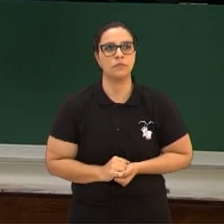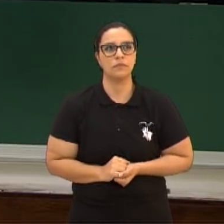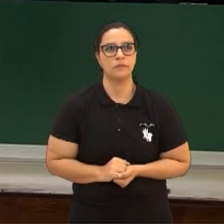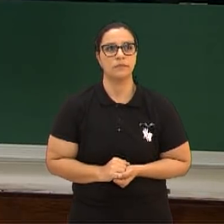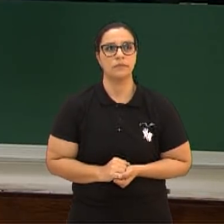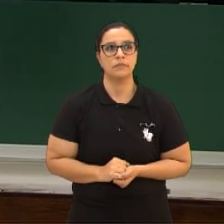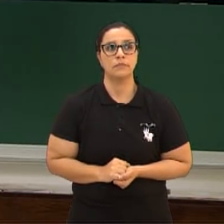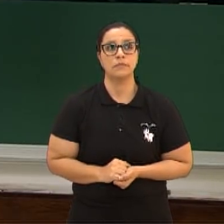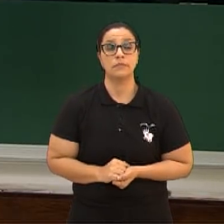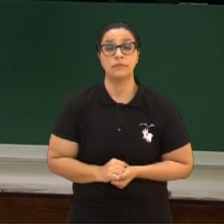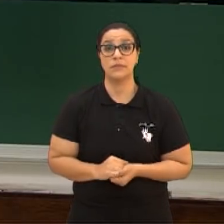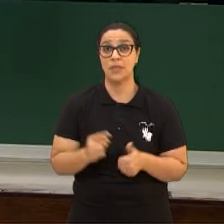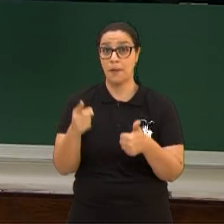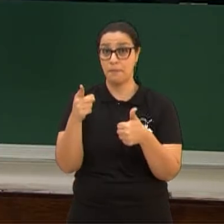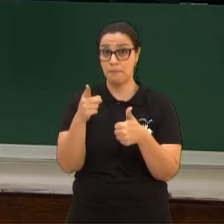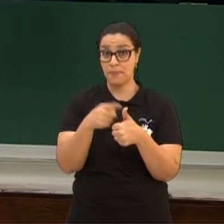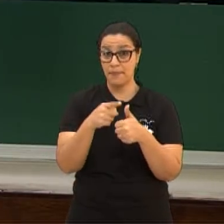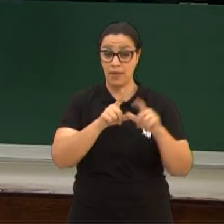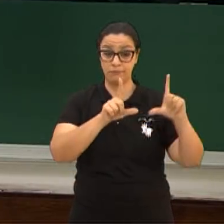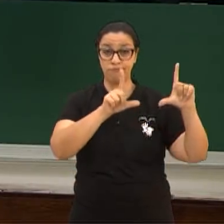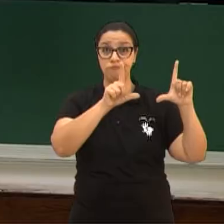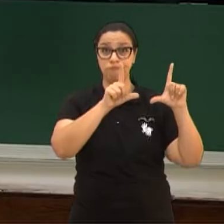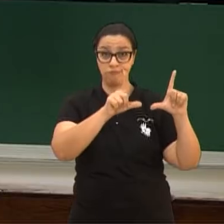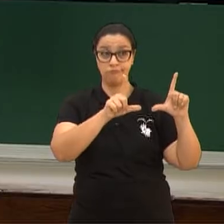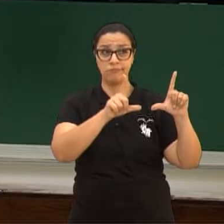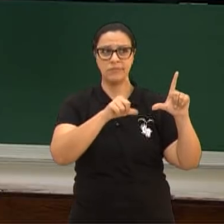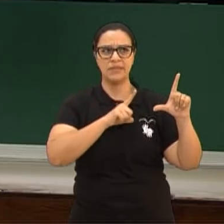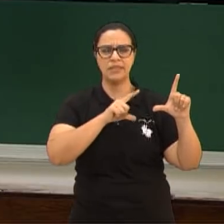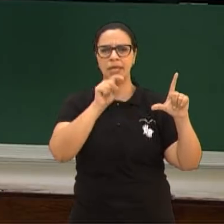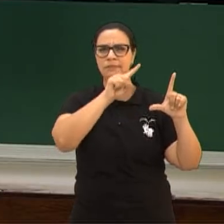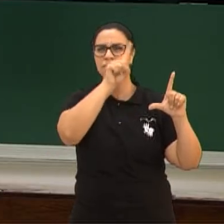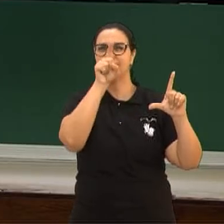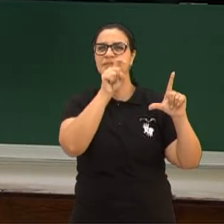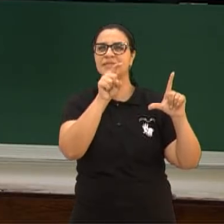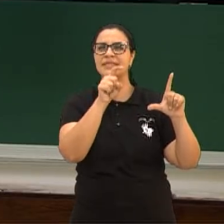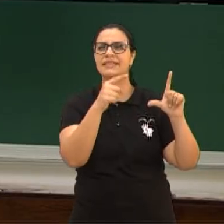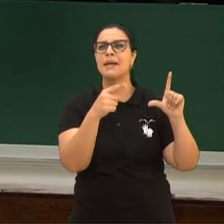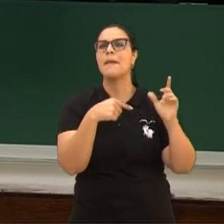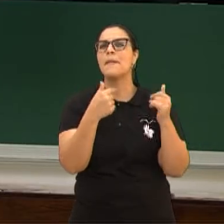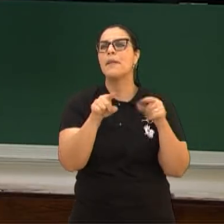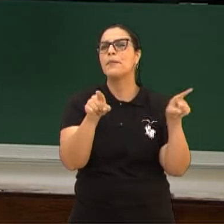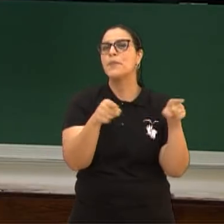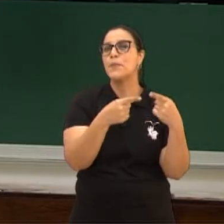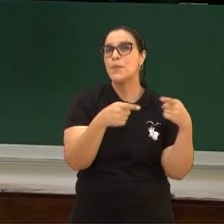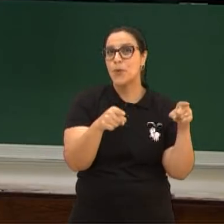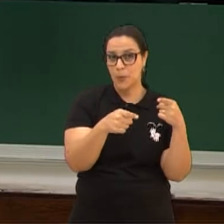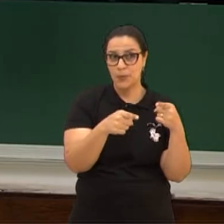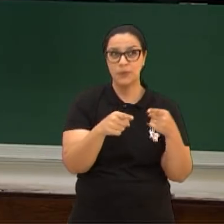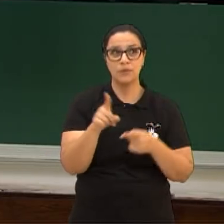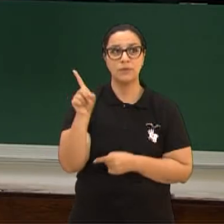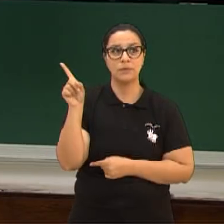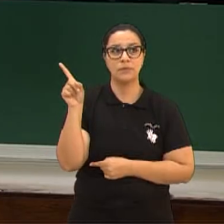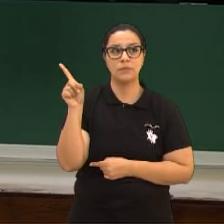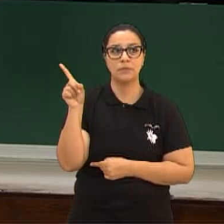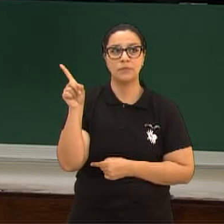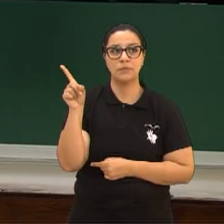Vejam só, primeiro quadrinho, tem um sonzinho lá. E o sonzinho é